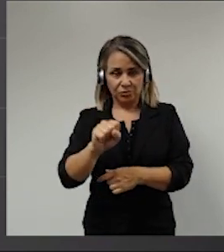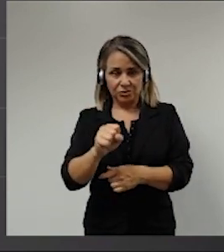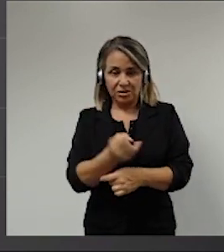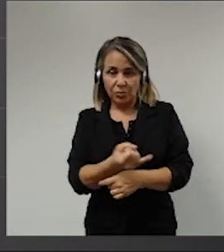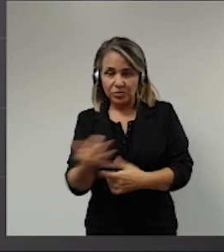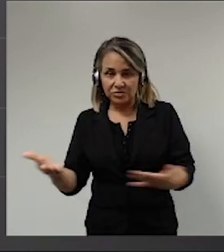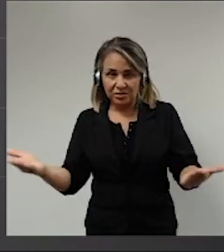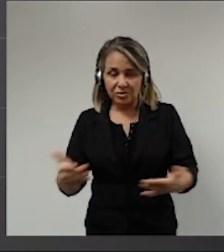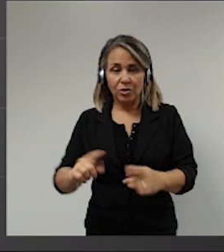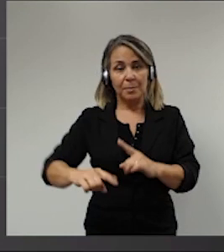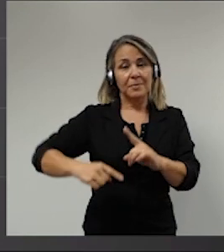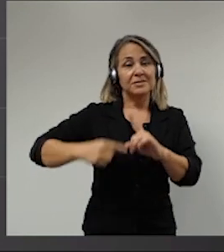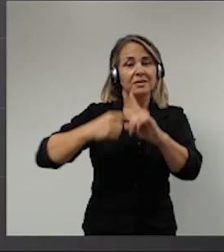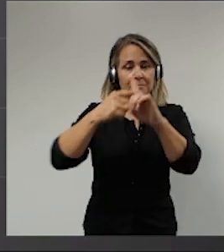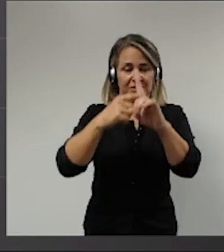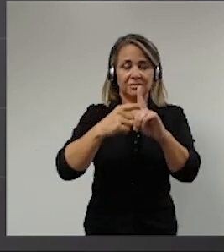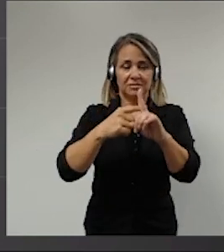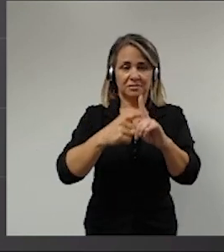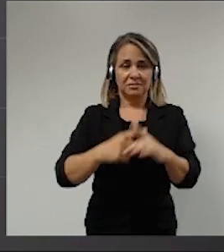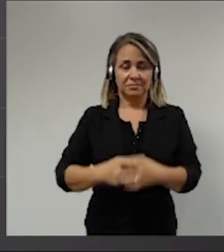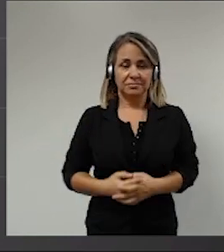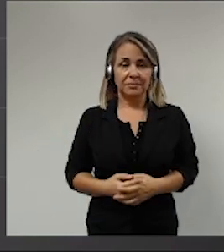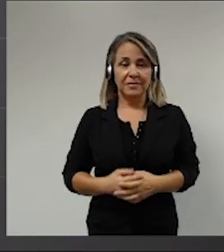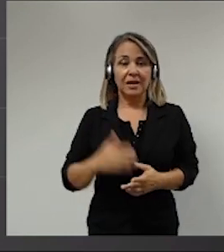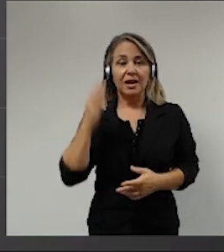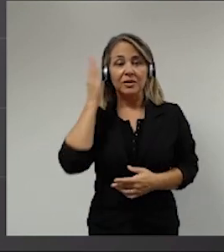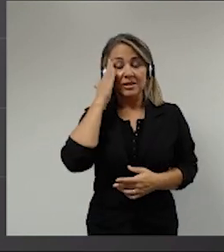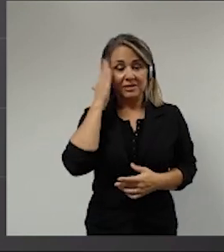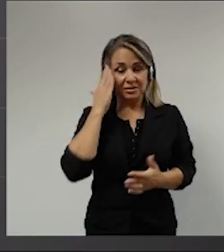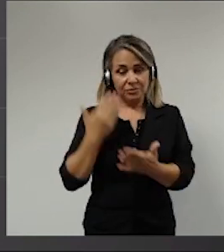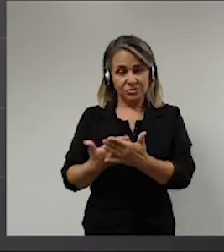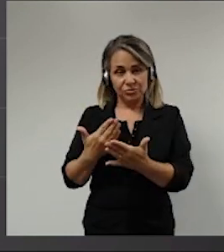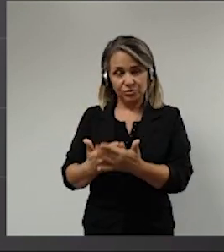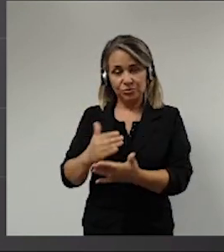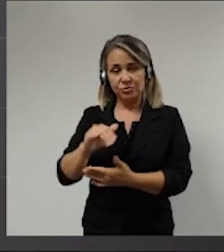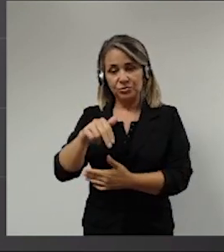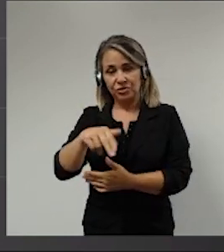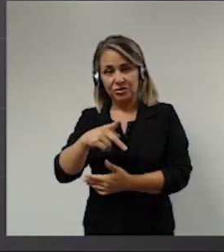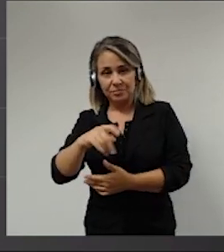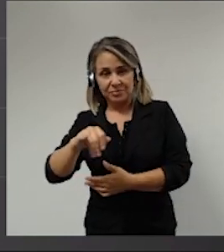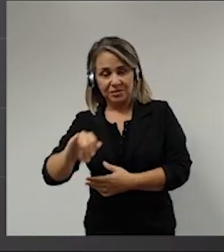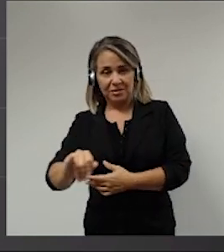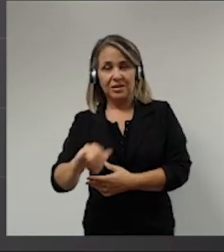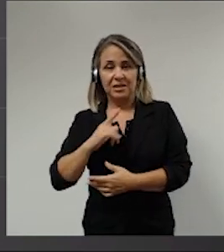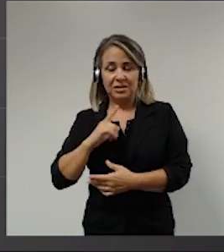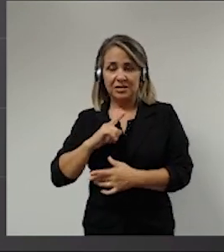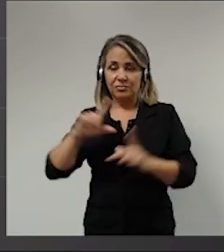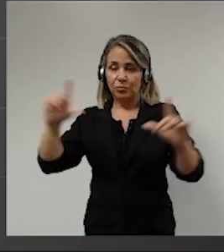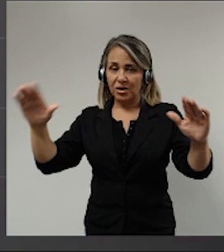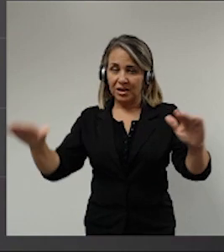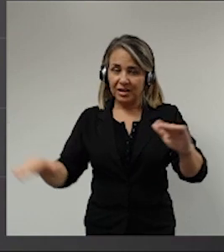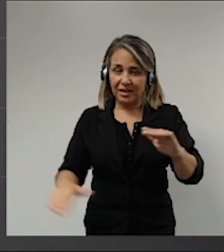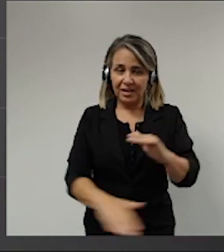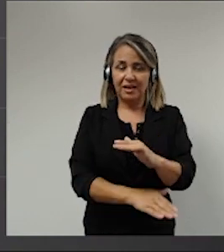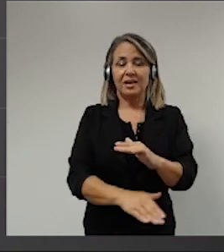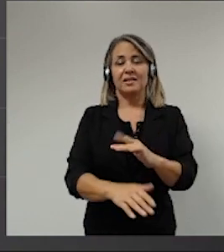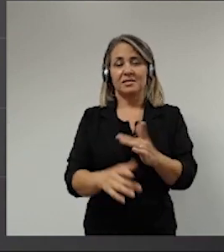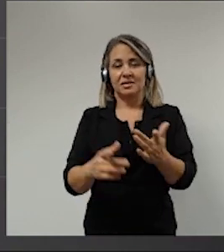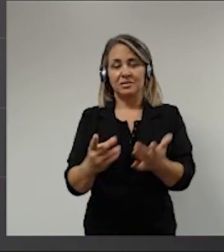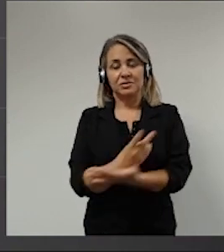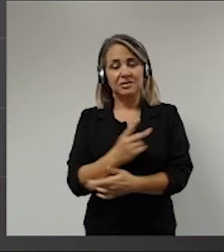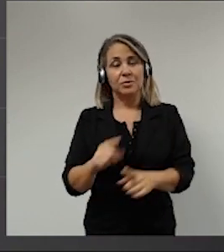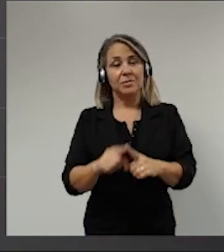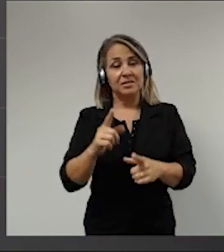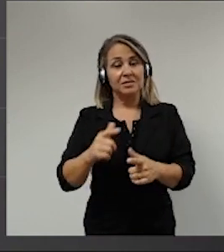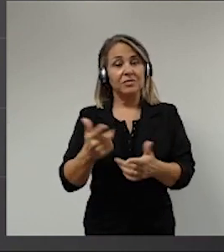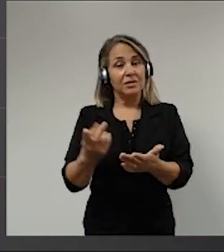ainda é maior. Então, eu entendo que, apesar desse estudo do INPI de informar que houve uma queda, e de fato houve, mas que haverá